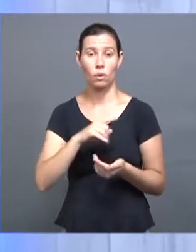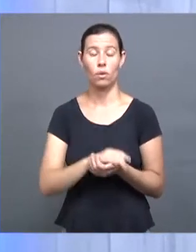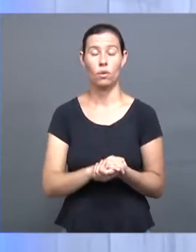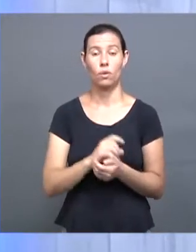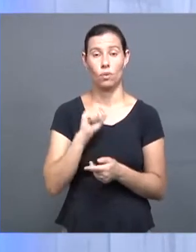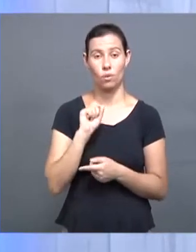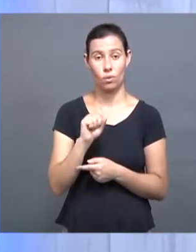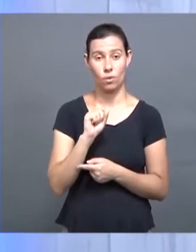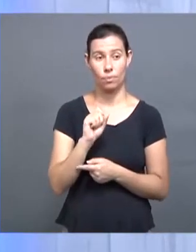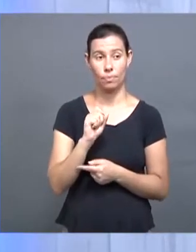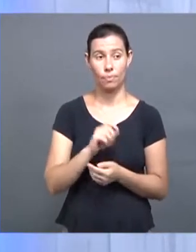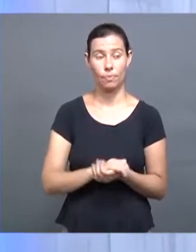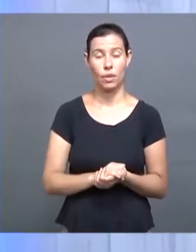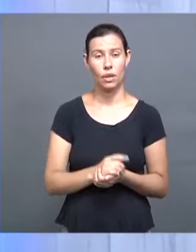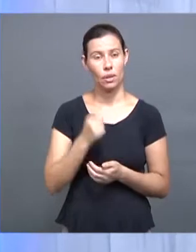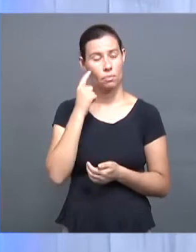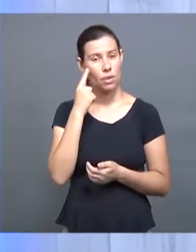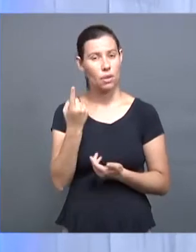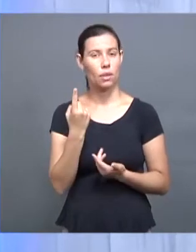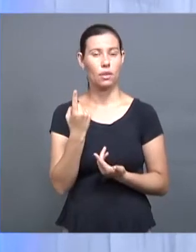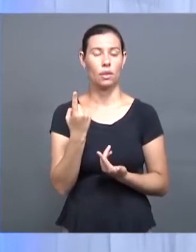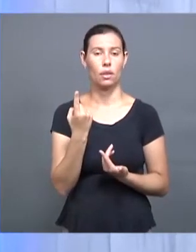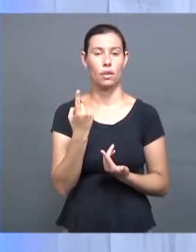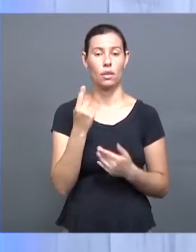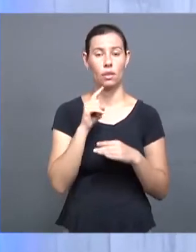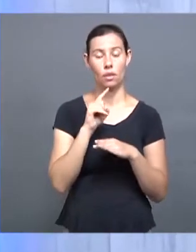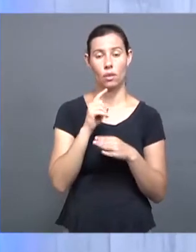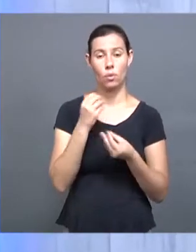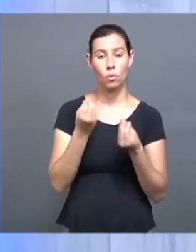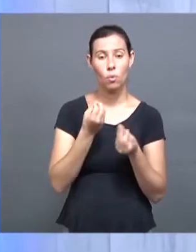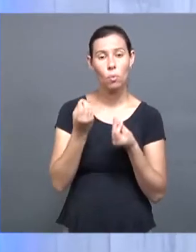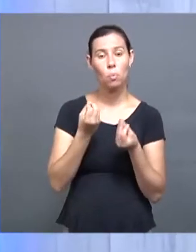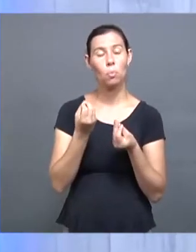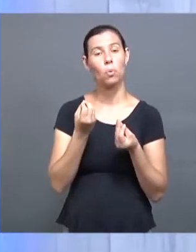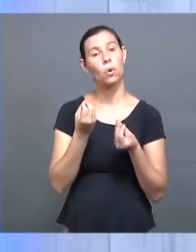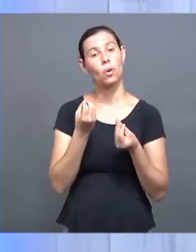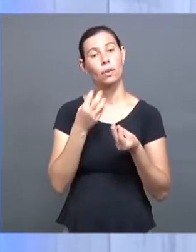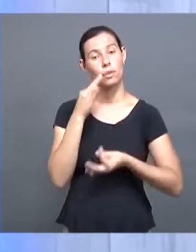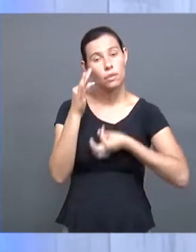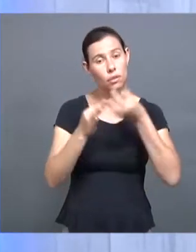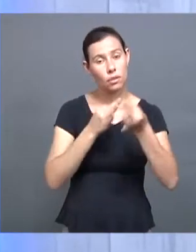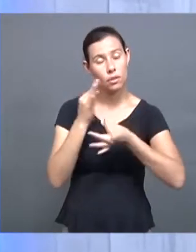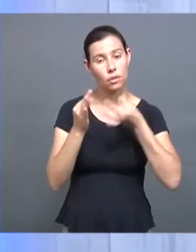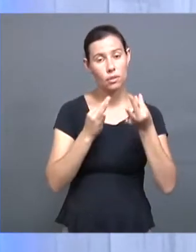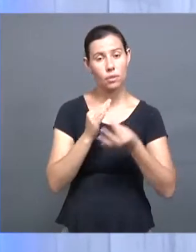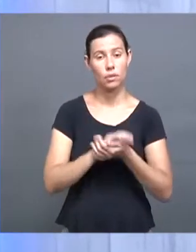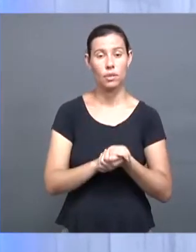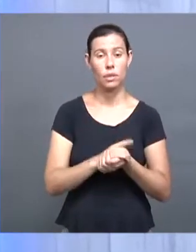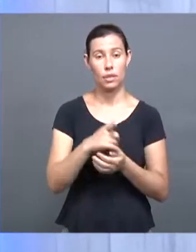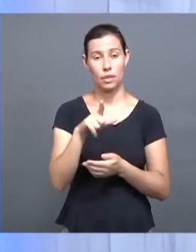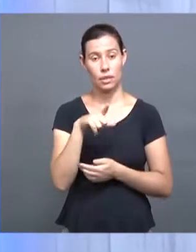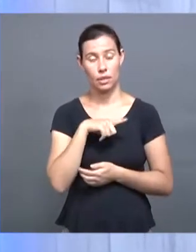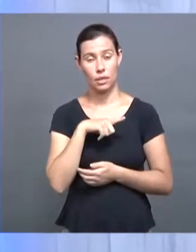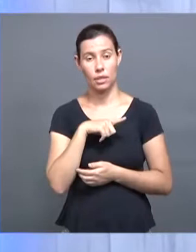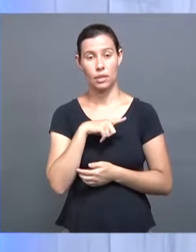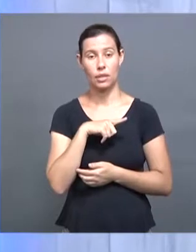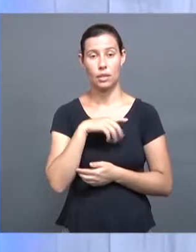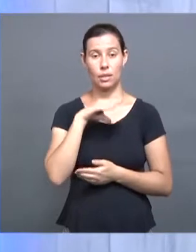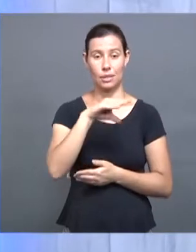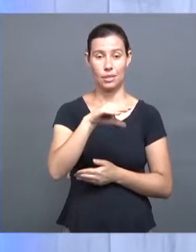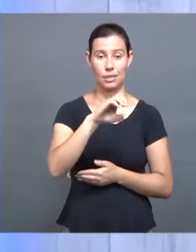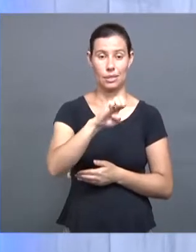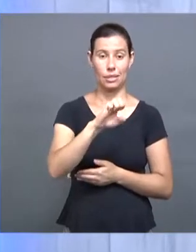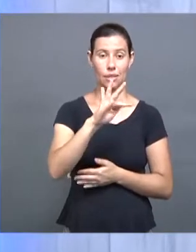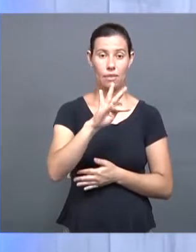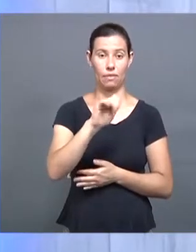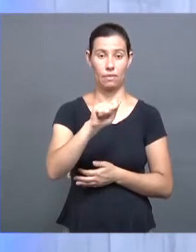e a ajuda médica é sempre fundamental, mas a dor de cabeça, a cefaleia tensional, que é uma dor de cabeça mais comum,